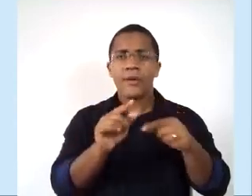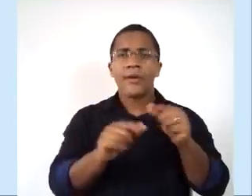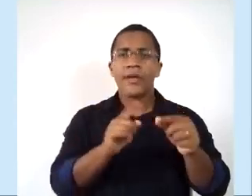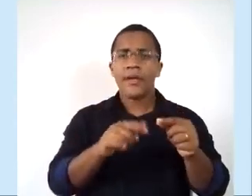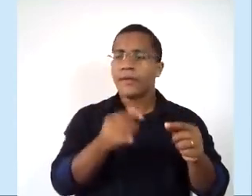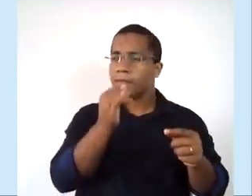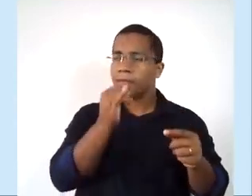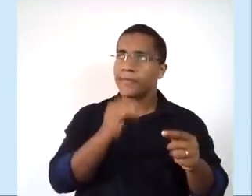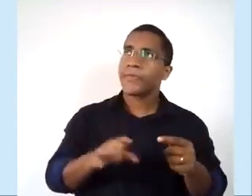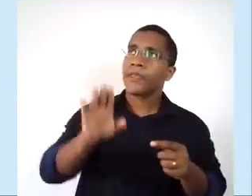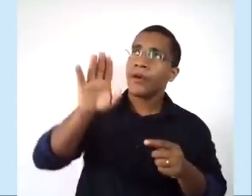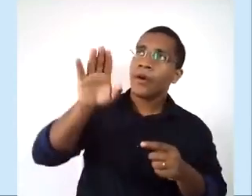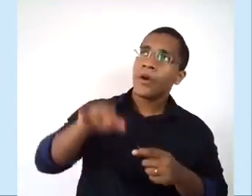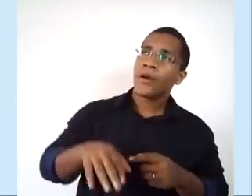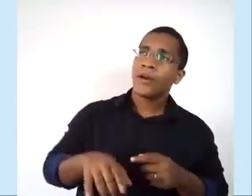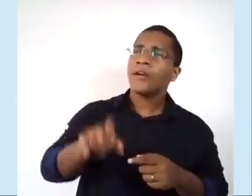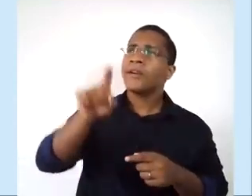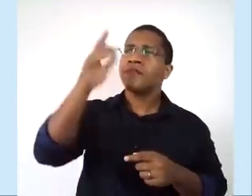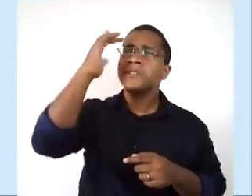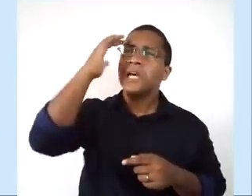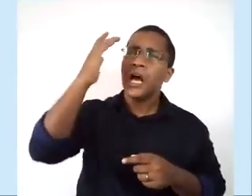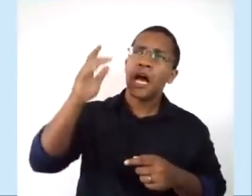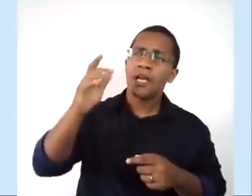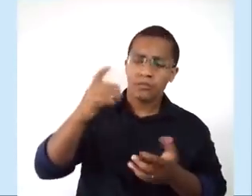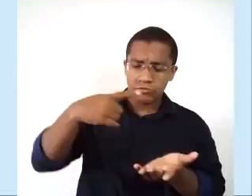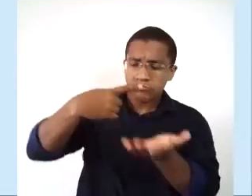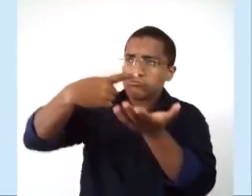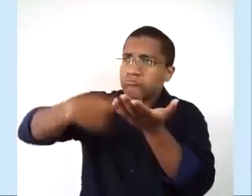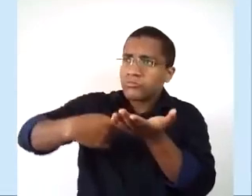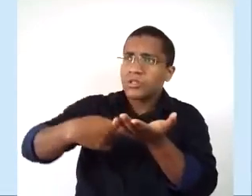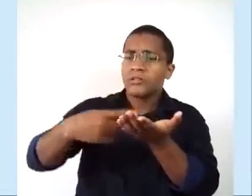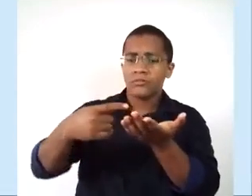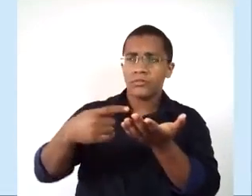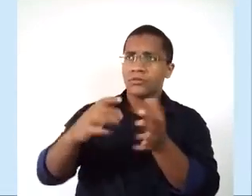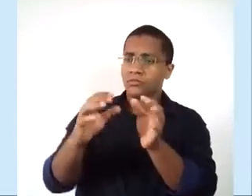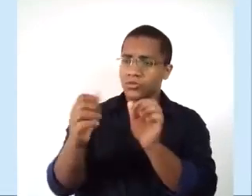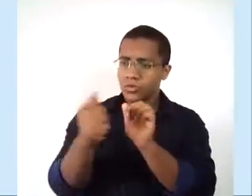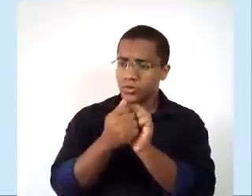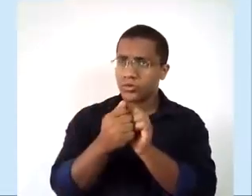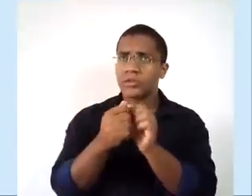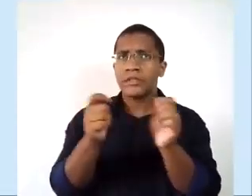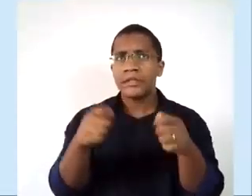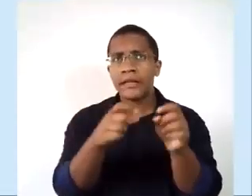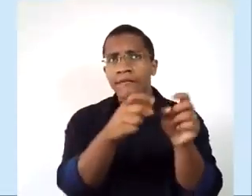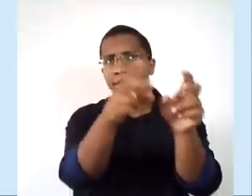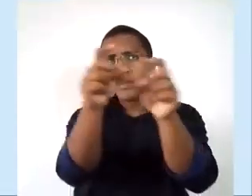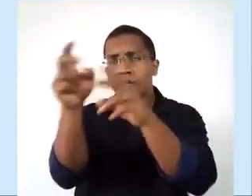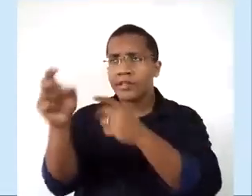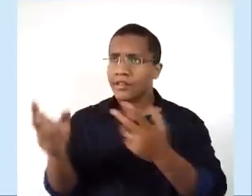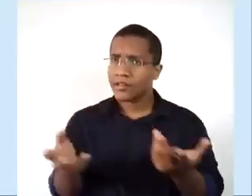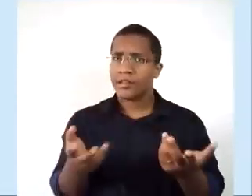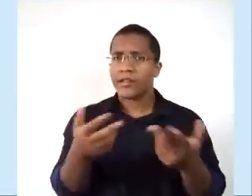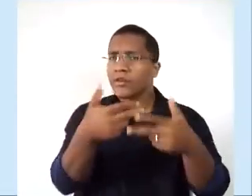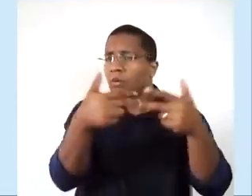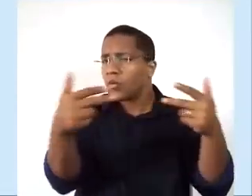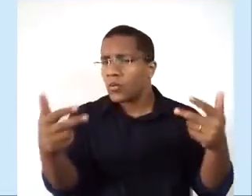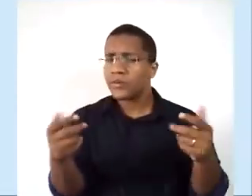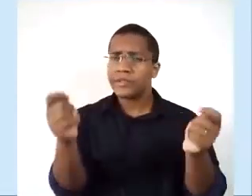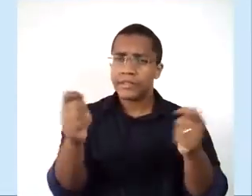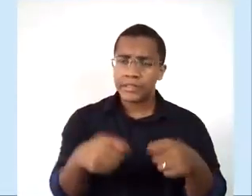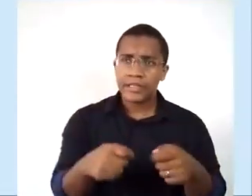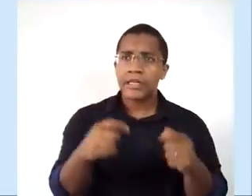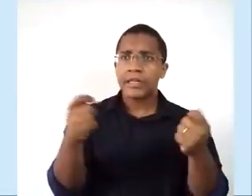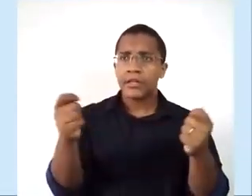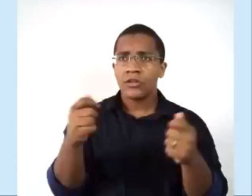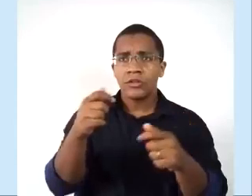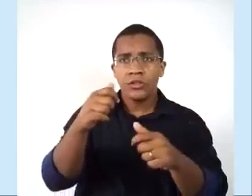livre comércio para a gente comercializar alguns produtos aqui entre a gente, para que a gente possa ter uma maior proximidade e a gente consiga se reerguer? O que é que vocês